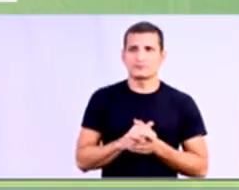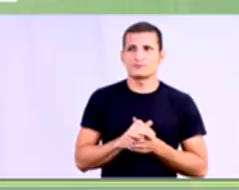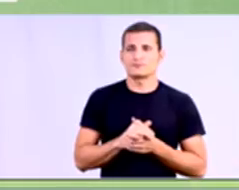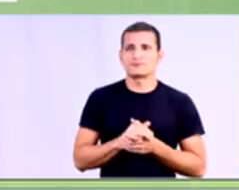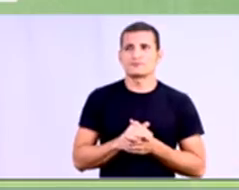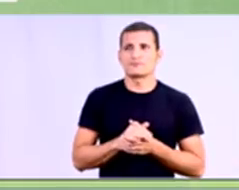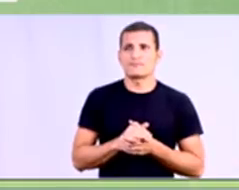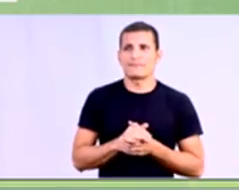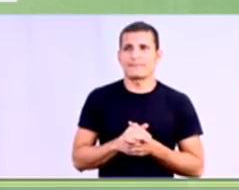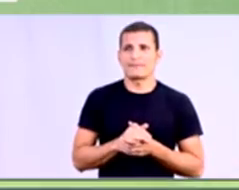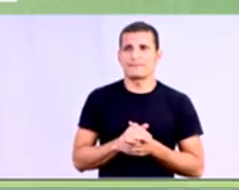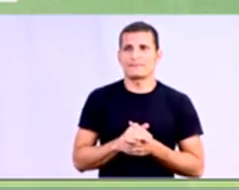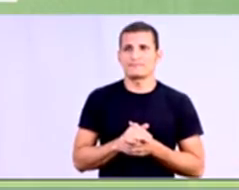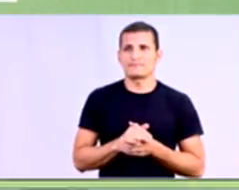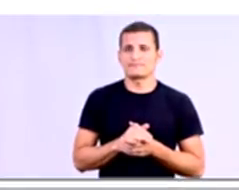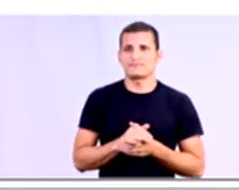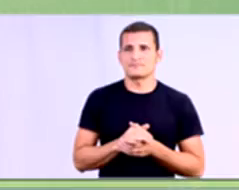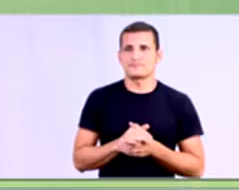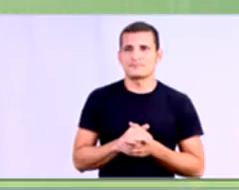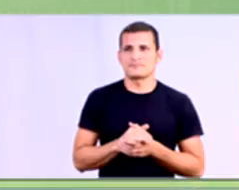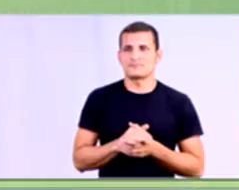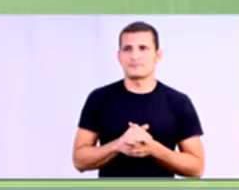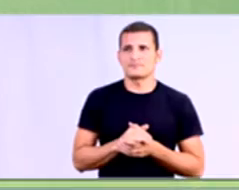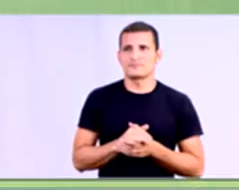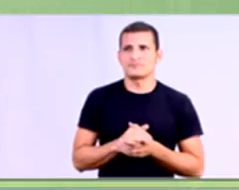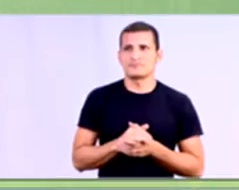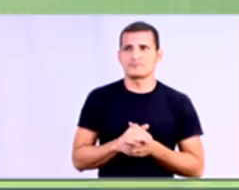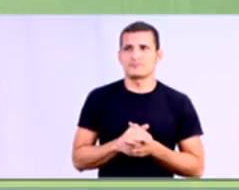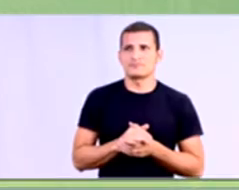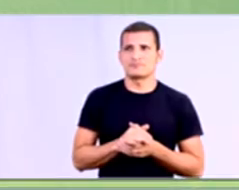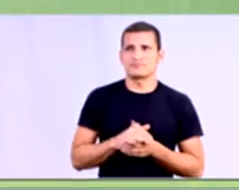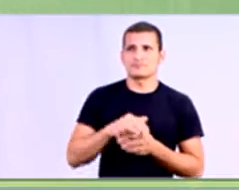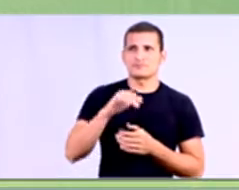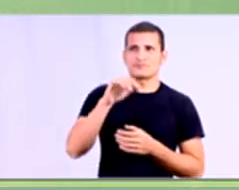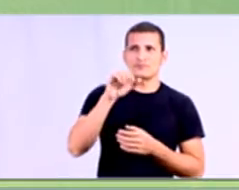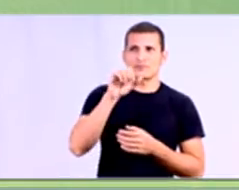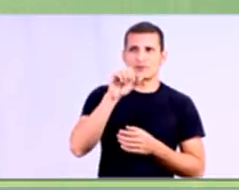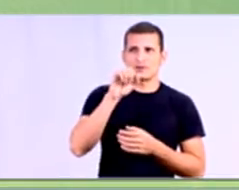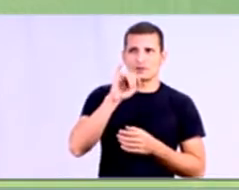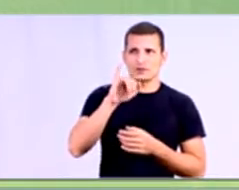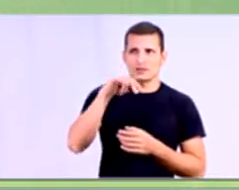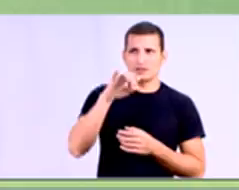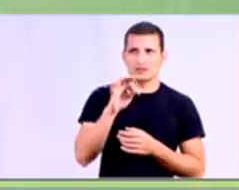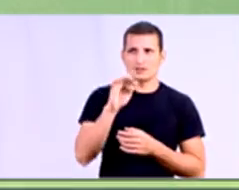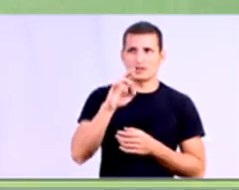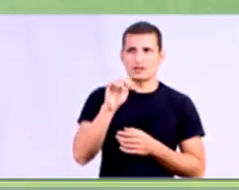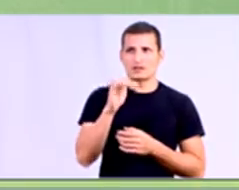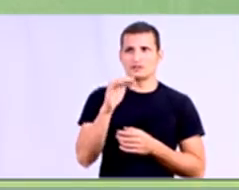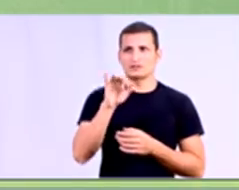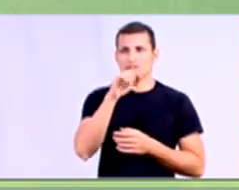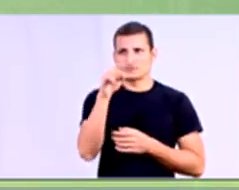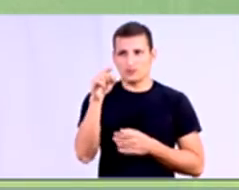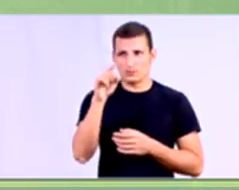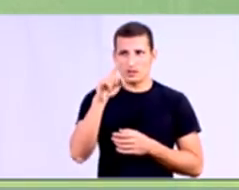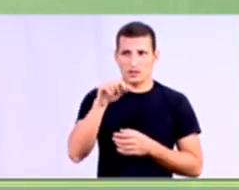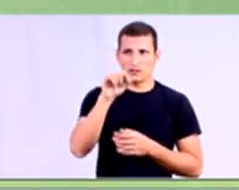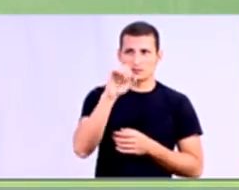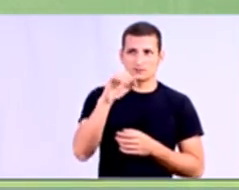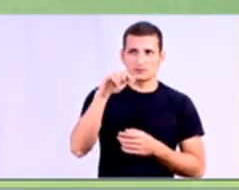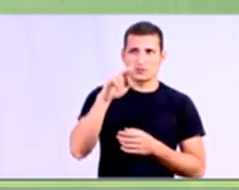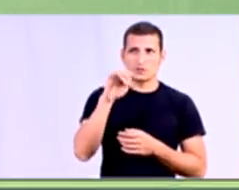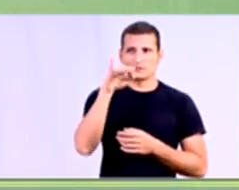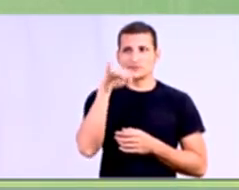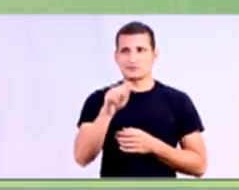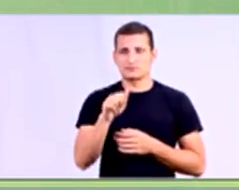Próximo diagrama. Diagrama de iteração. é um diagrama de sequência. E